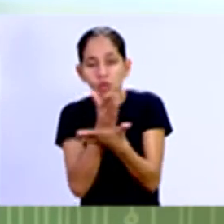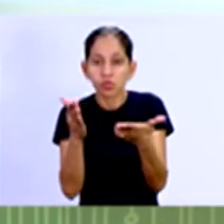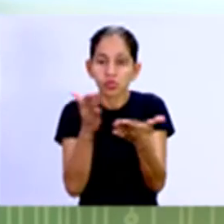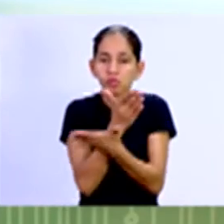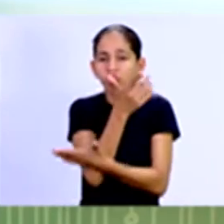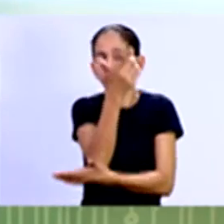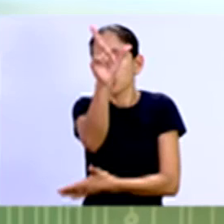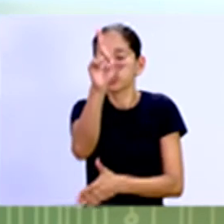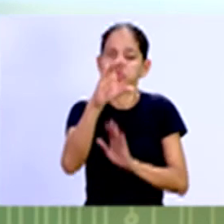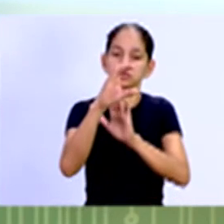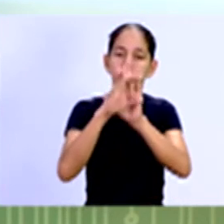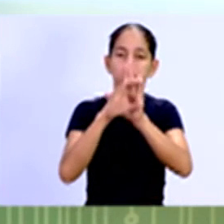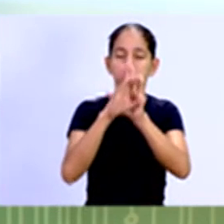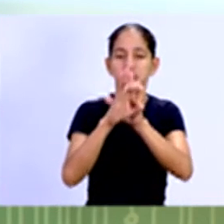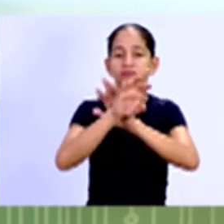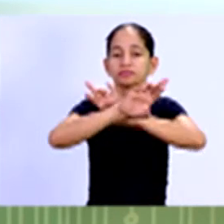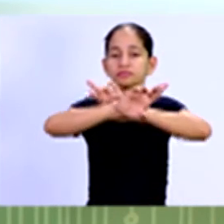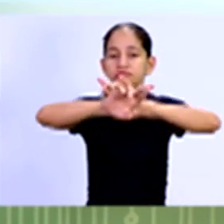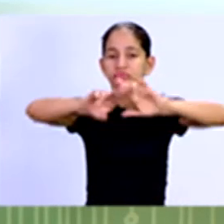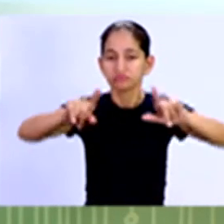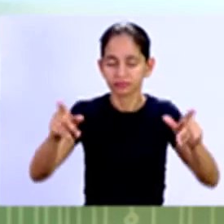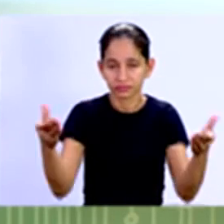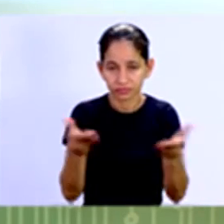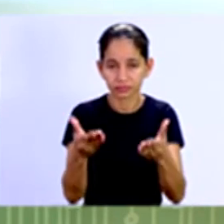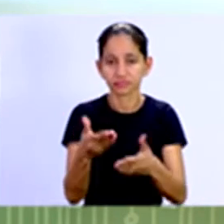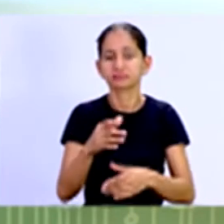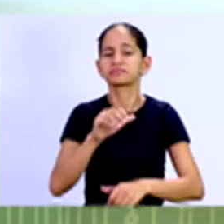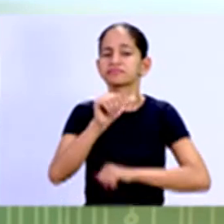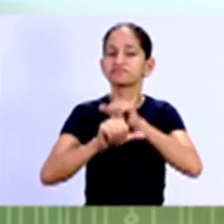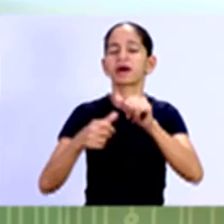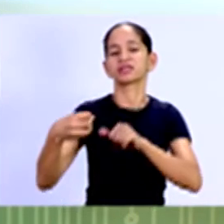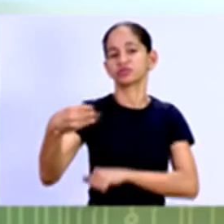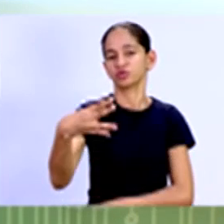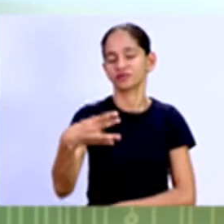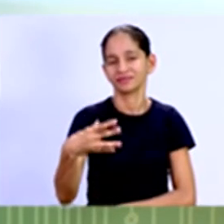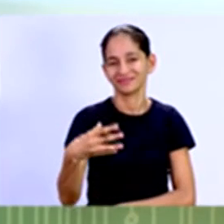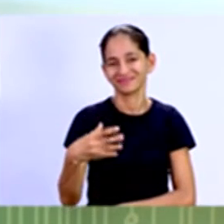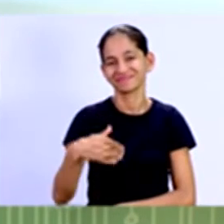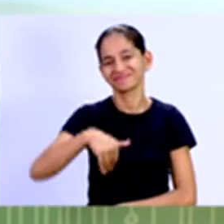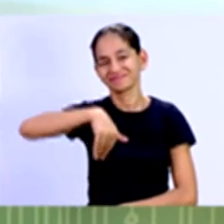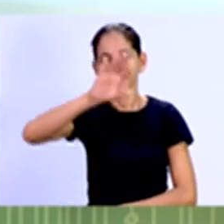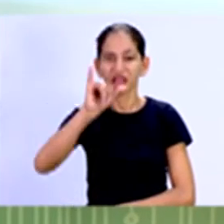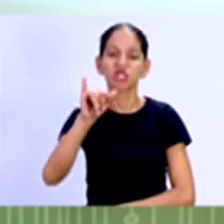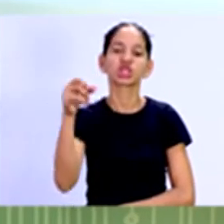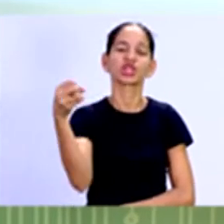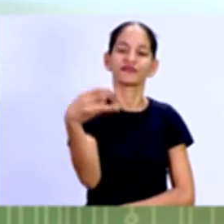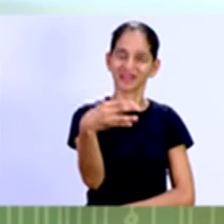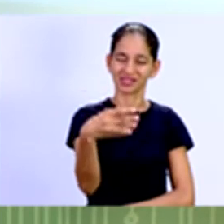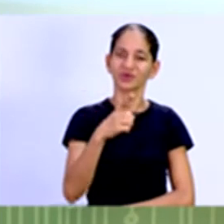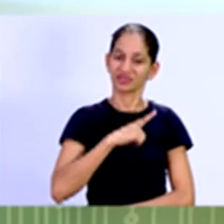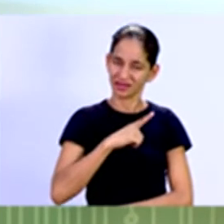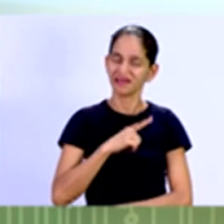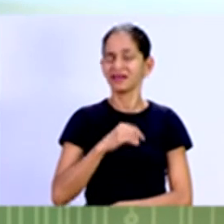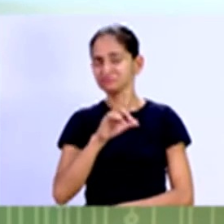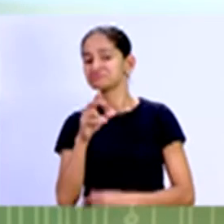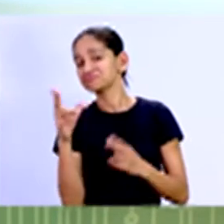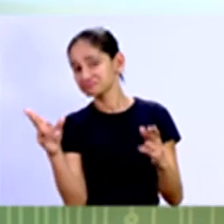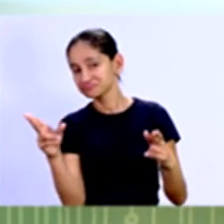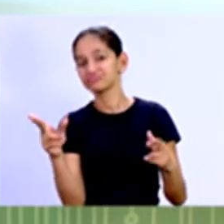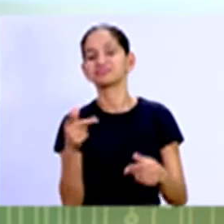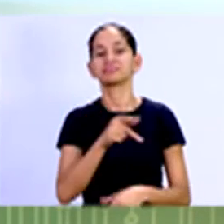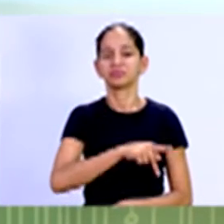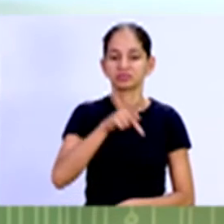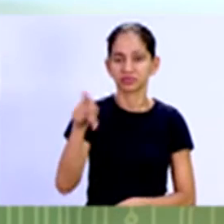algumas outras concepções que são concepções contemporâneas, que vão nos ajudar também, como o professor David, né? A gente já